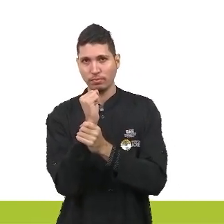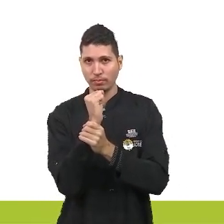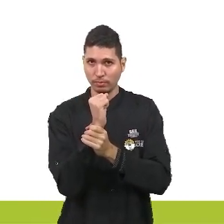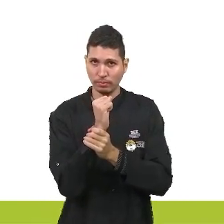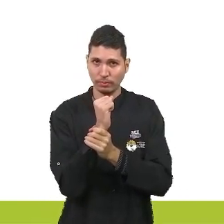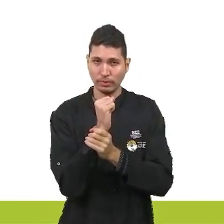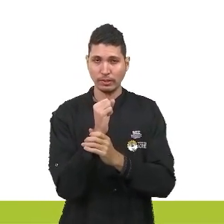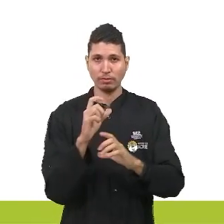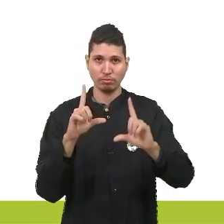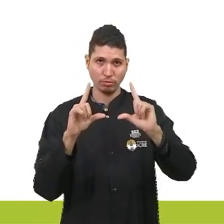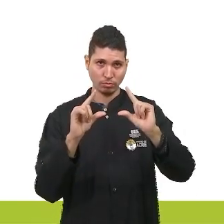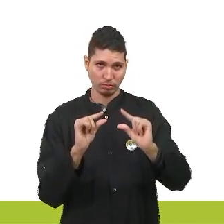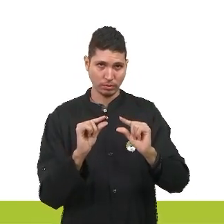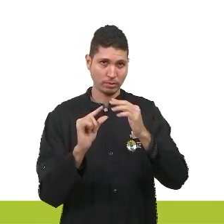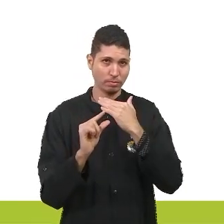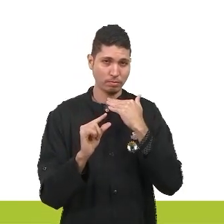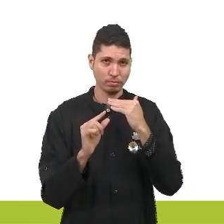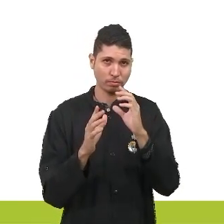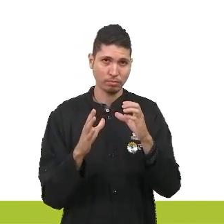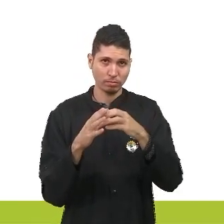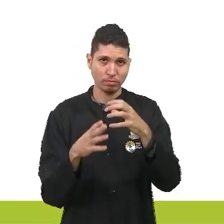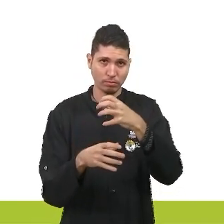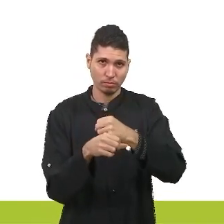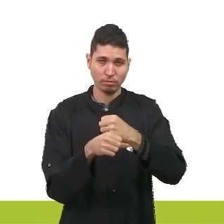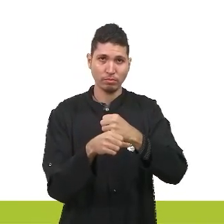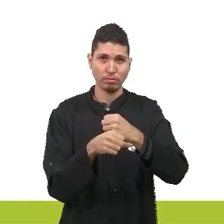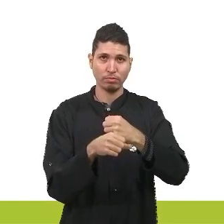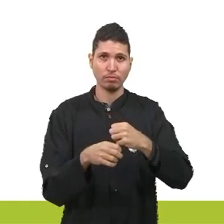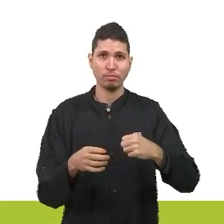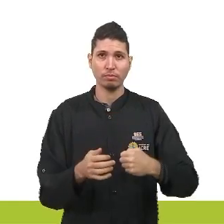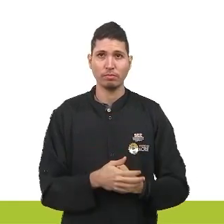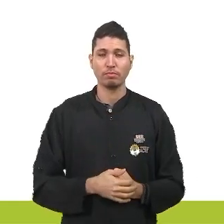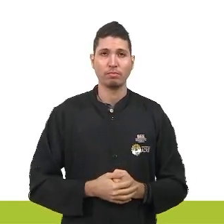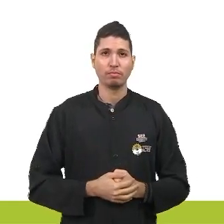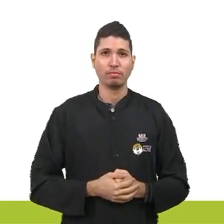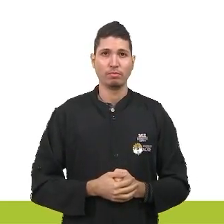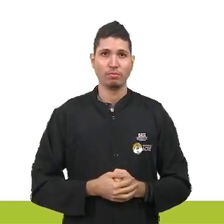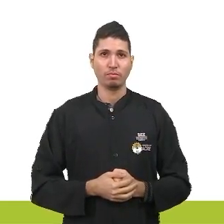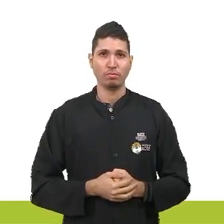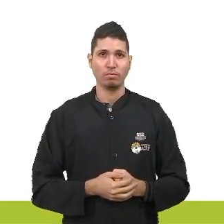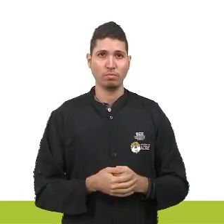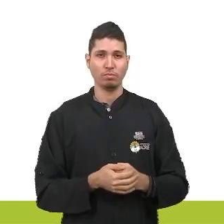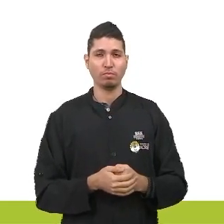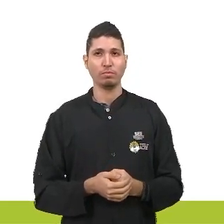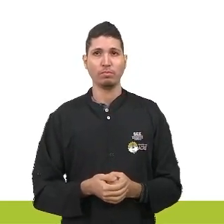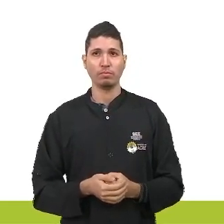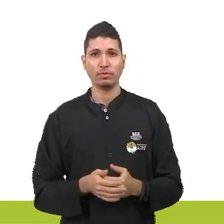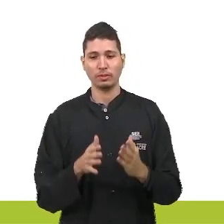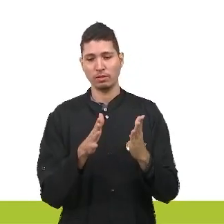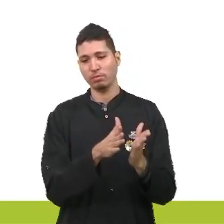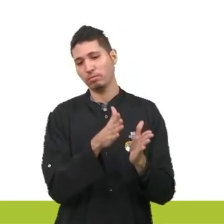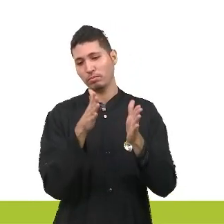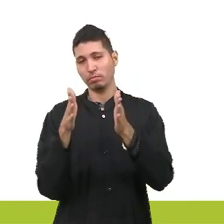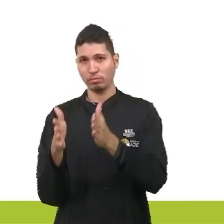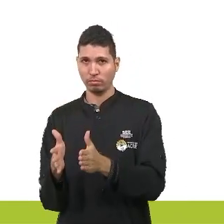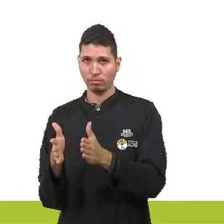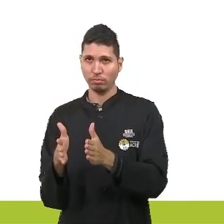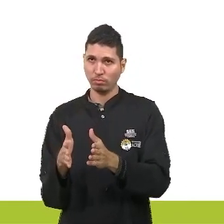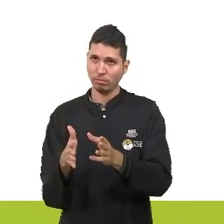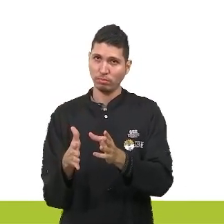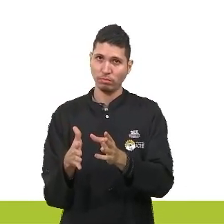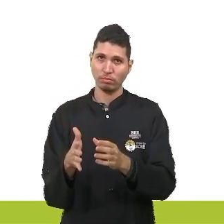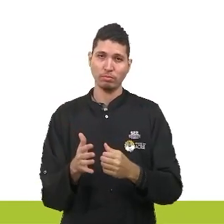um pouco mais, e elas estão chegando em maior quantidade ali na última fase, né, que é a fase